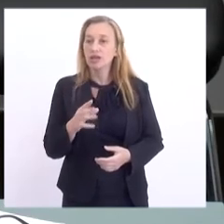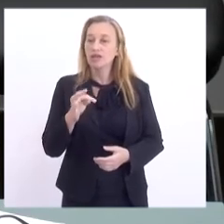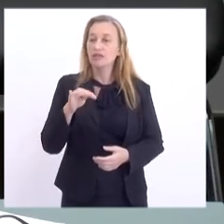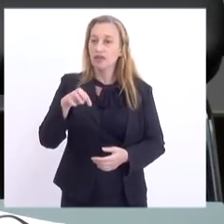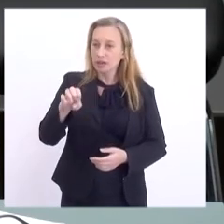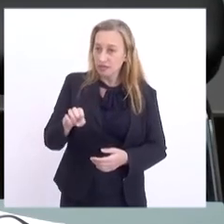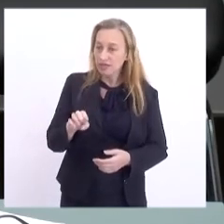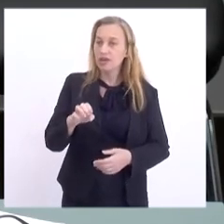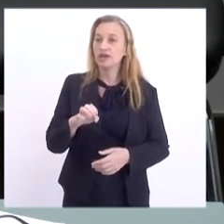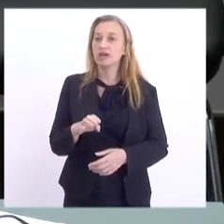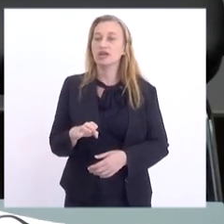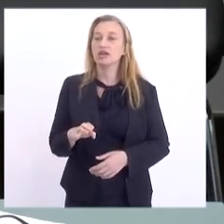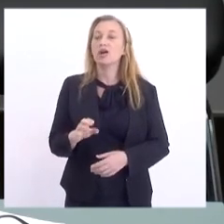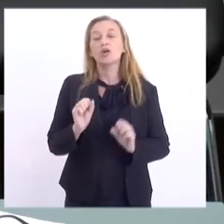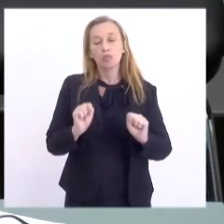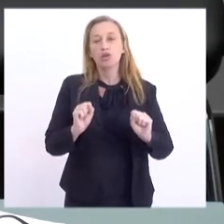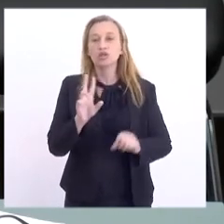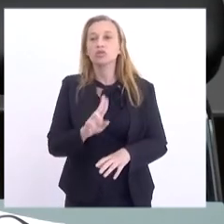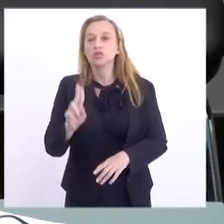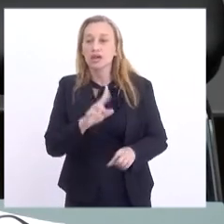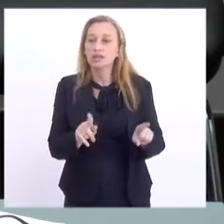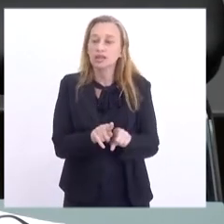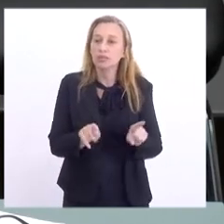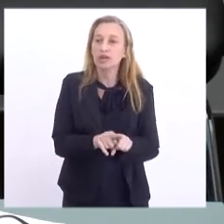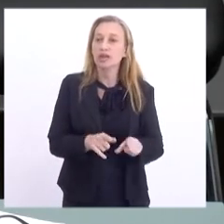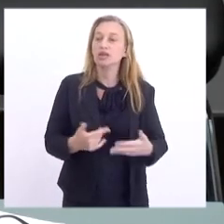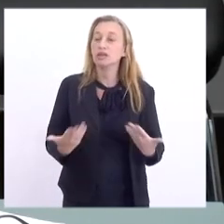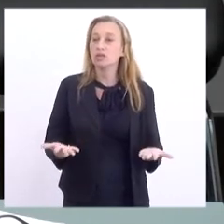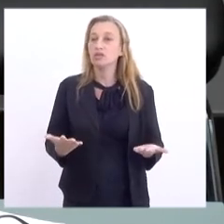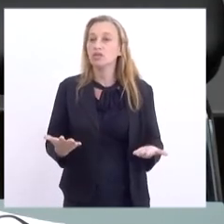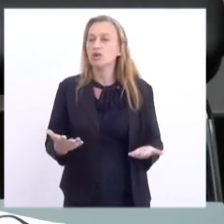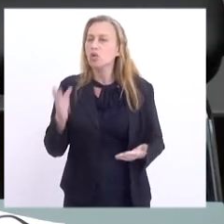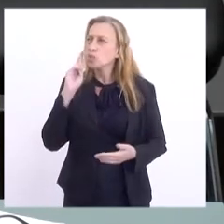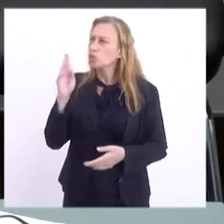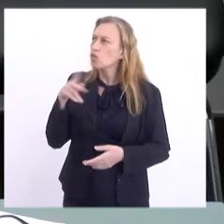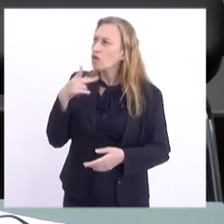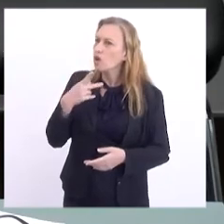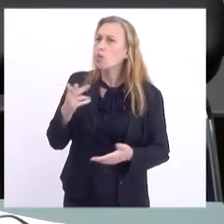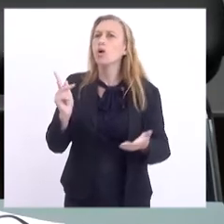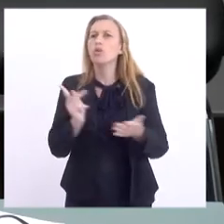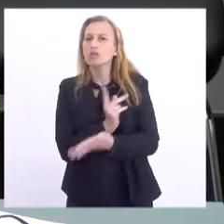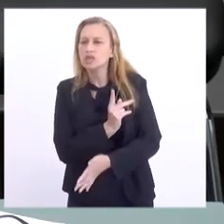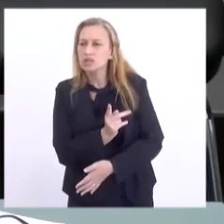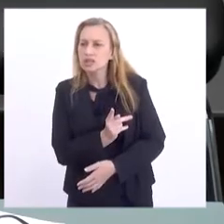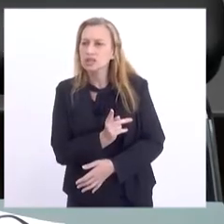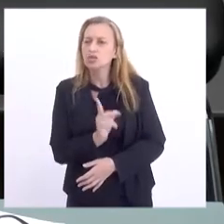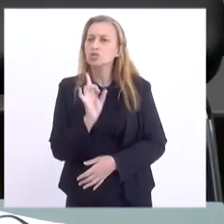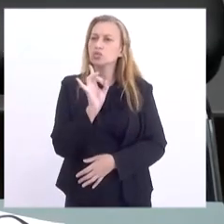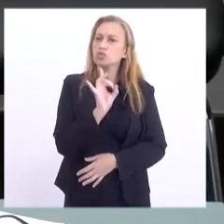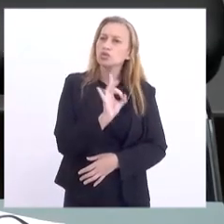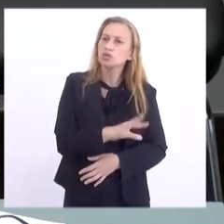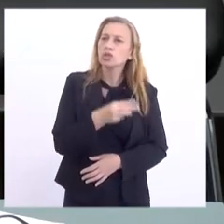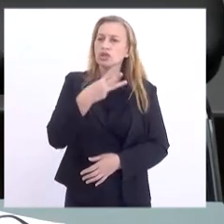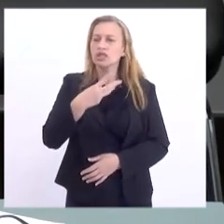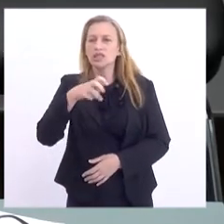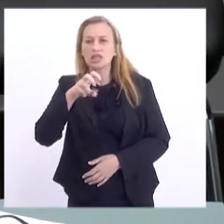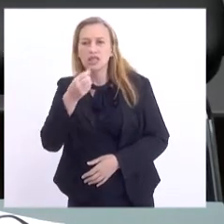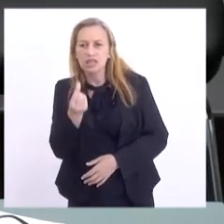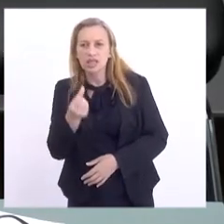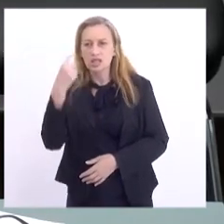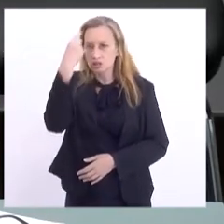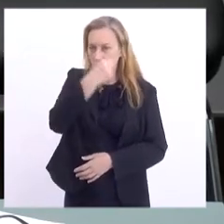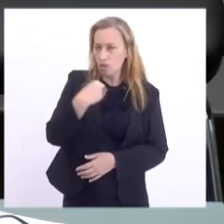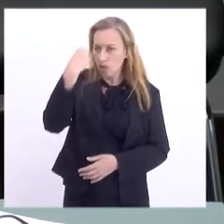se nem que pode ser utilizado também então o senhor falou que que aconteceu nas últimas 36 horas